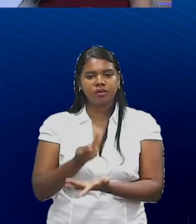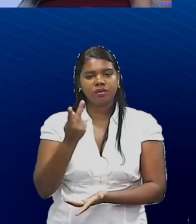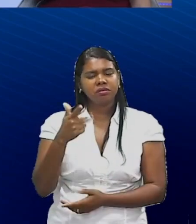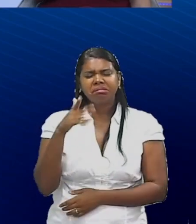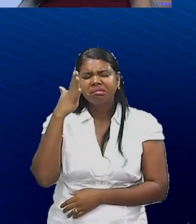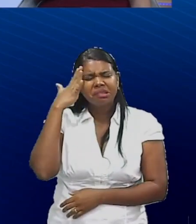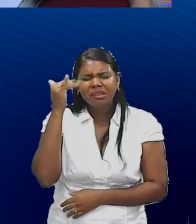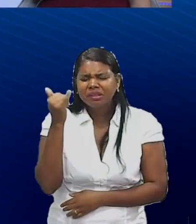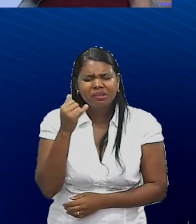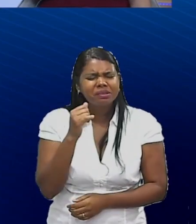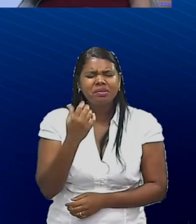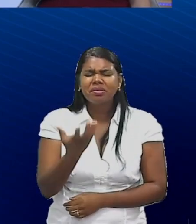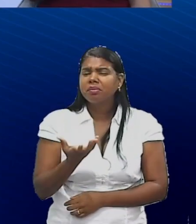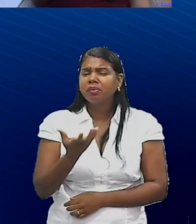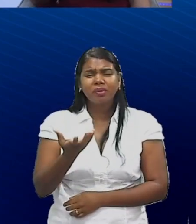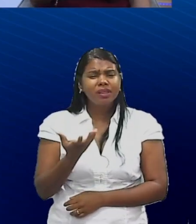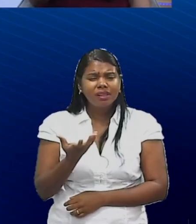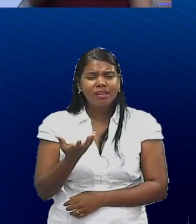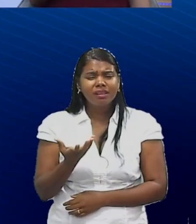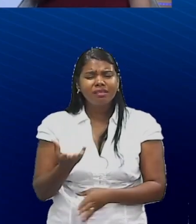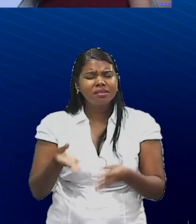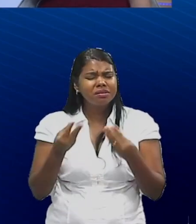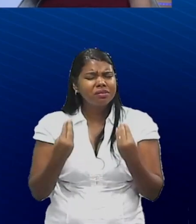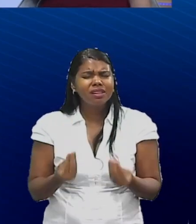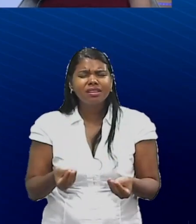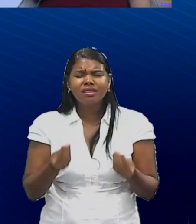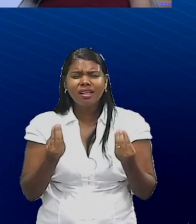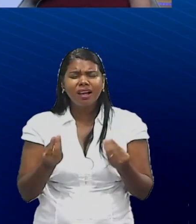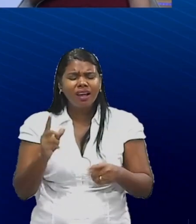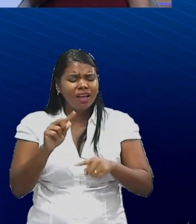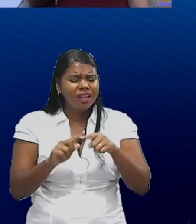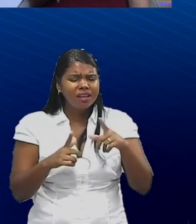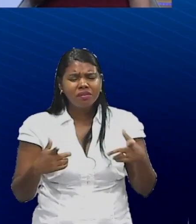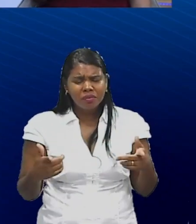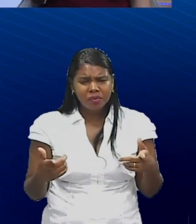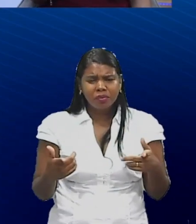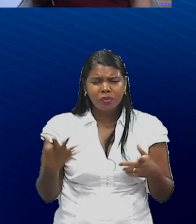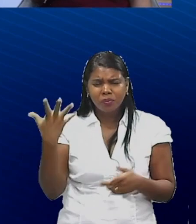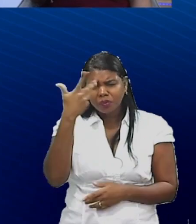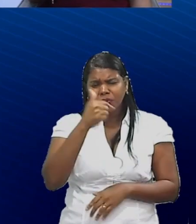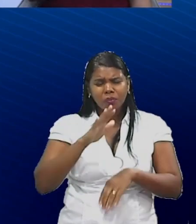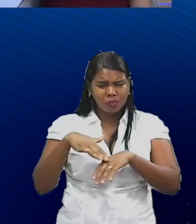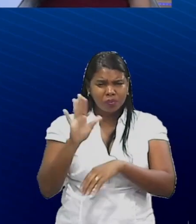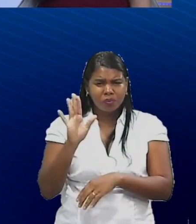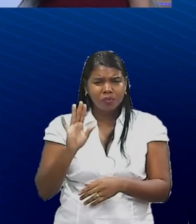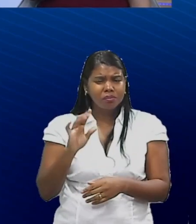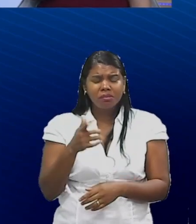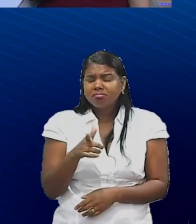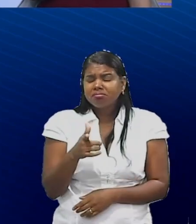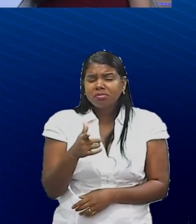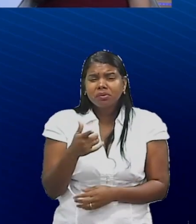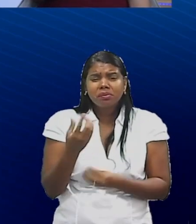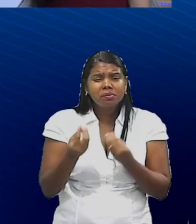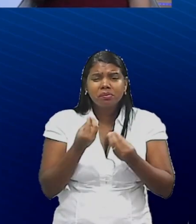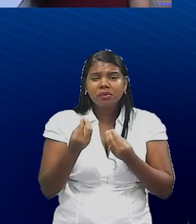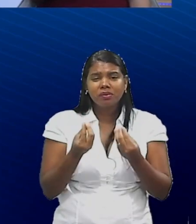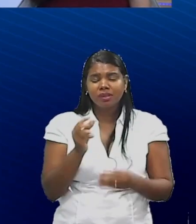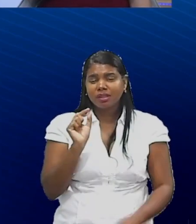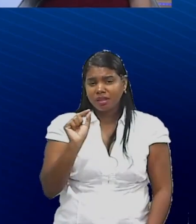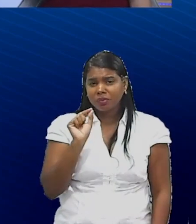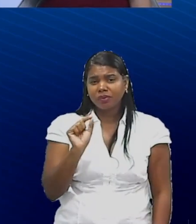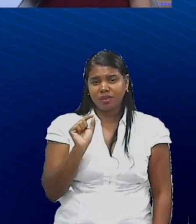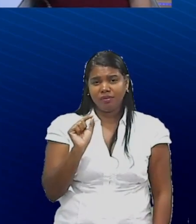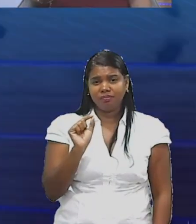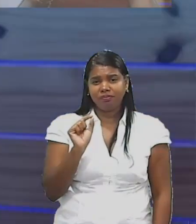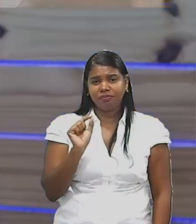sabe exatamente o que ele quer uma coisa mais leve, ele quer um produto mais anatômico, mais bonito, mas ele não sabe exatamente o que é.